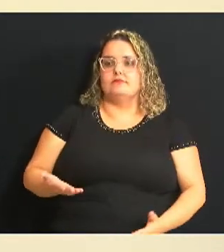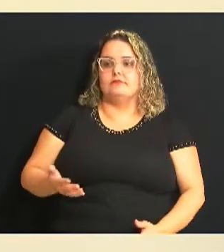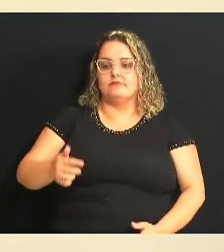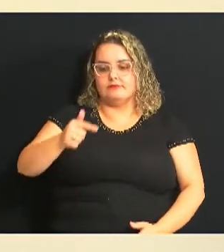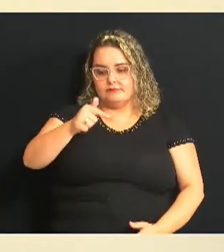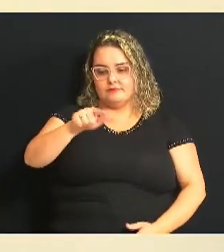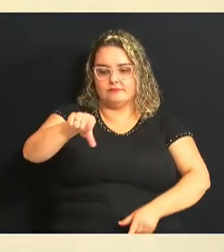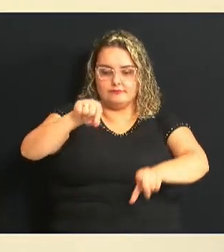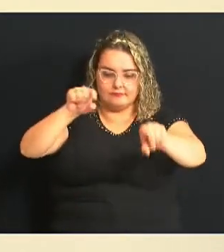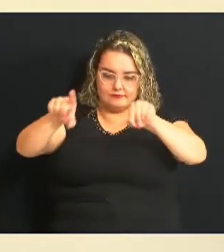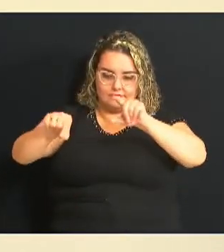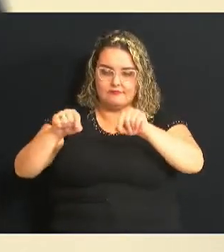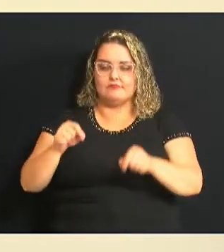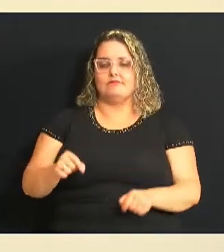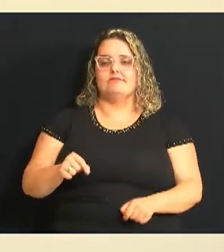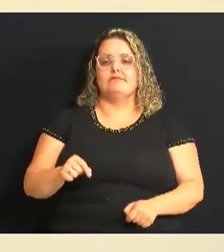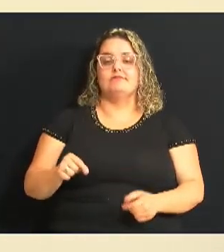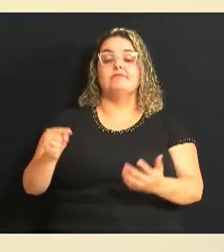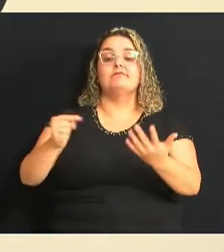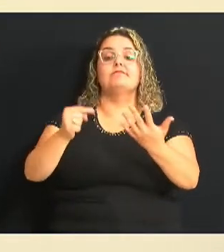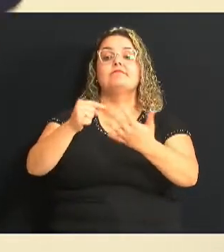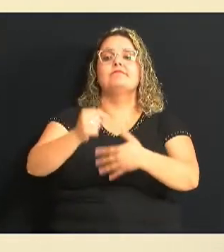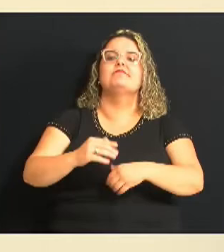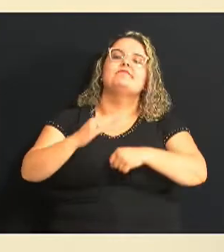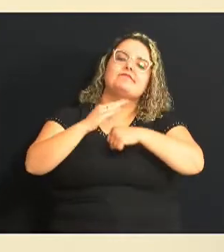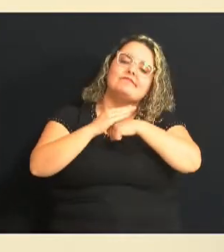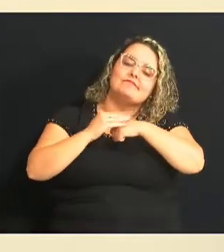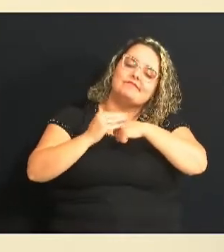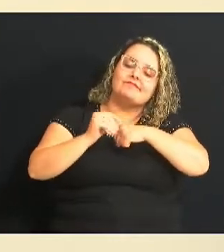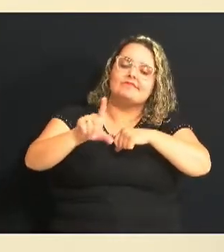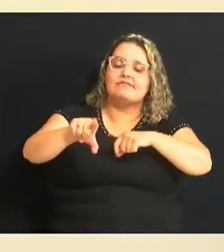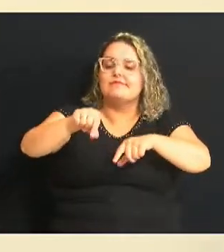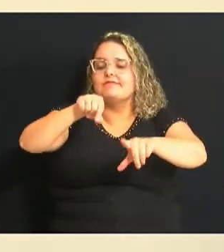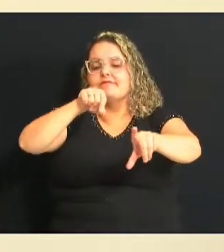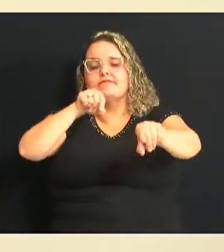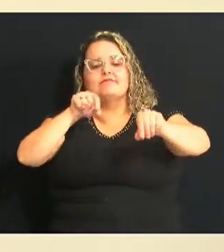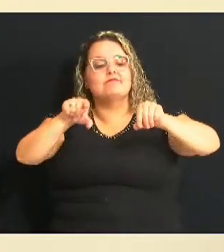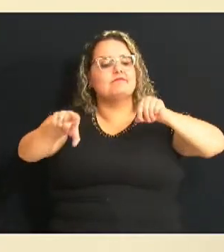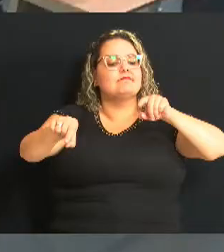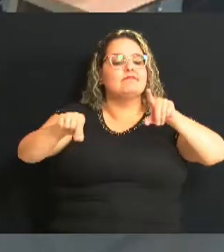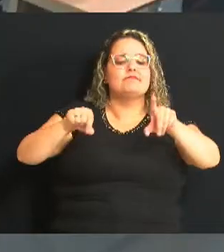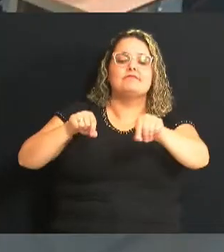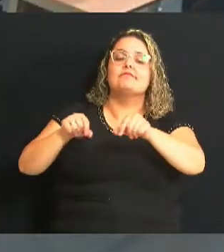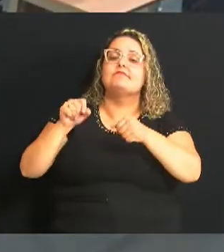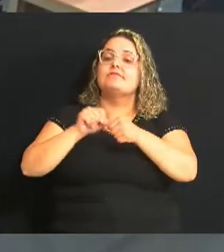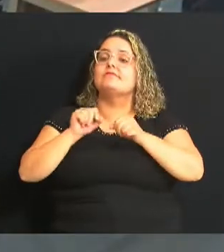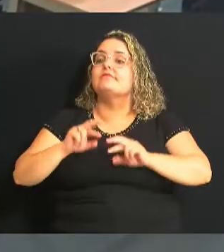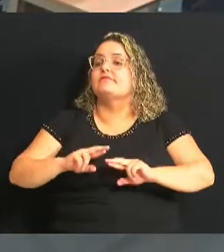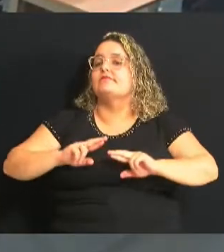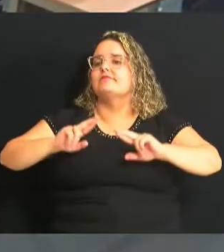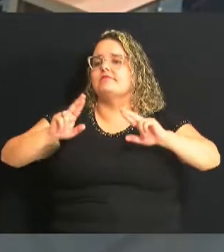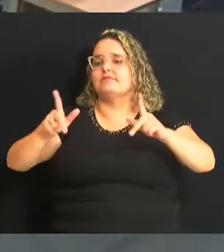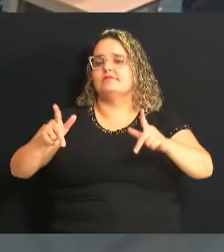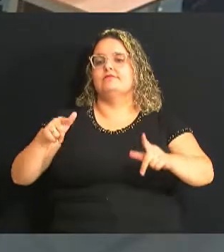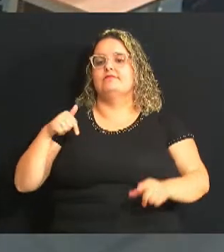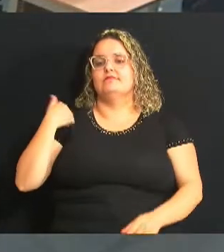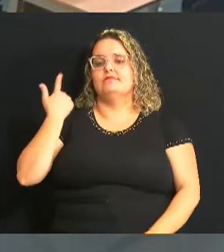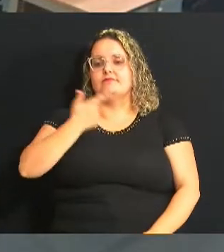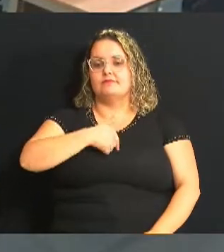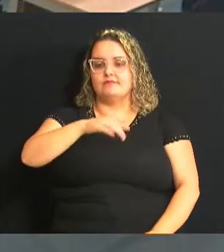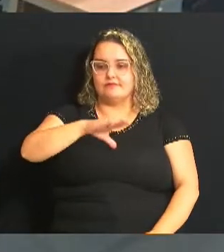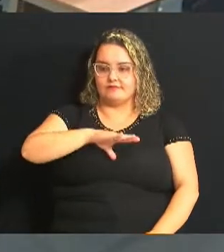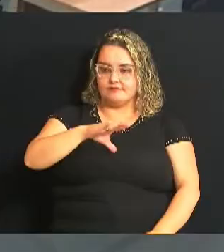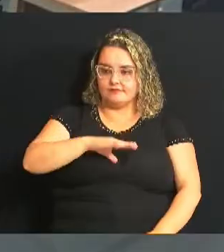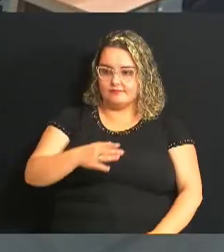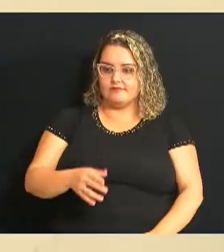foram pinçados, carinhosamente, porque fazem a diferença para a nossa